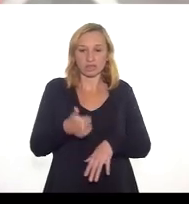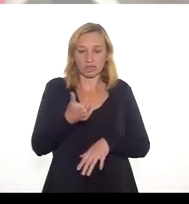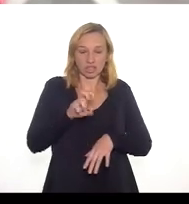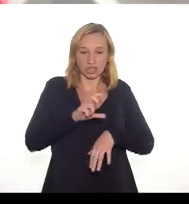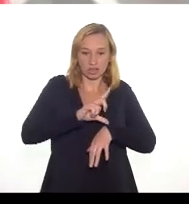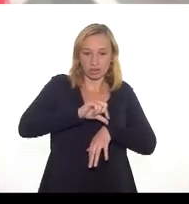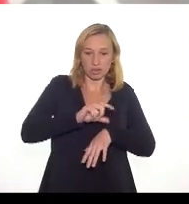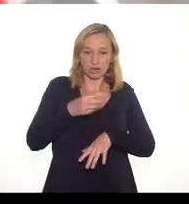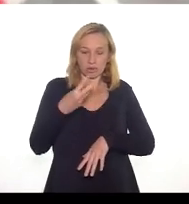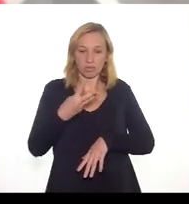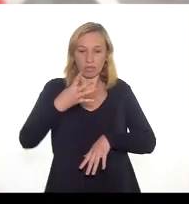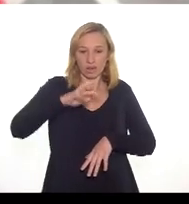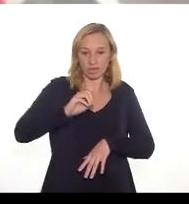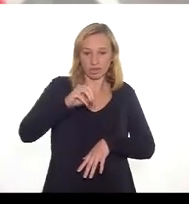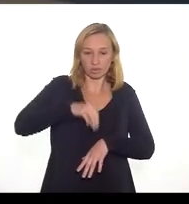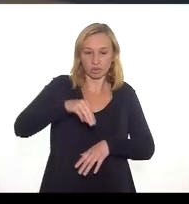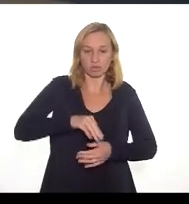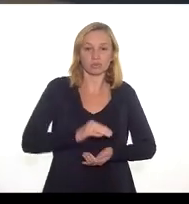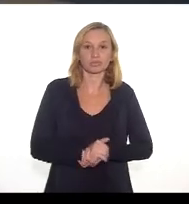40 minutos.